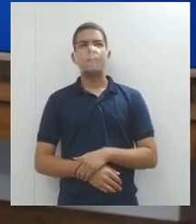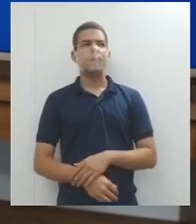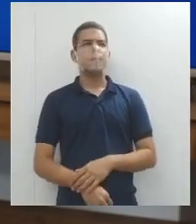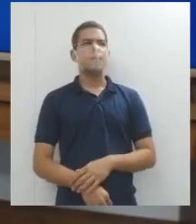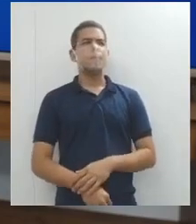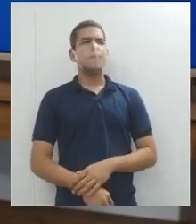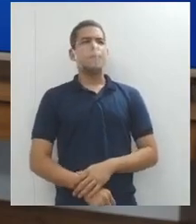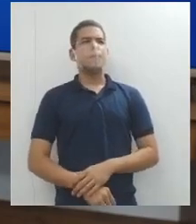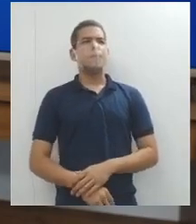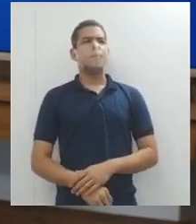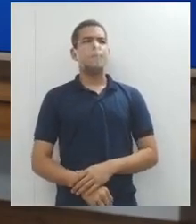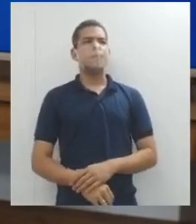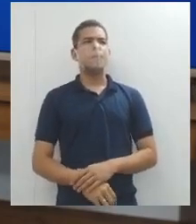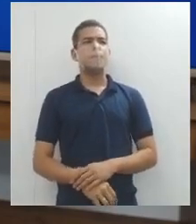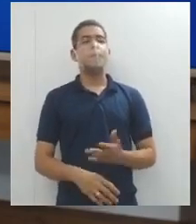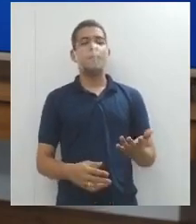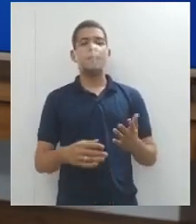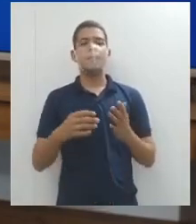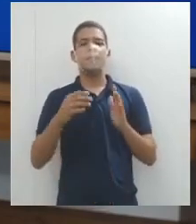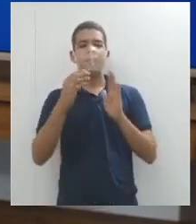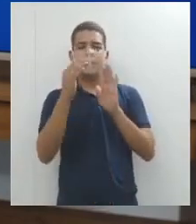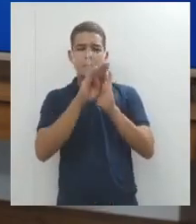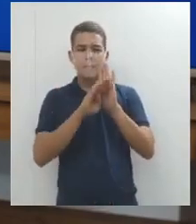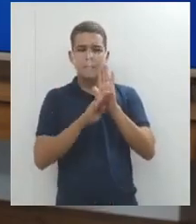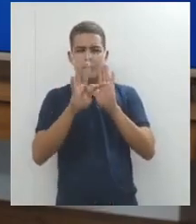Os termos, vamos chamar de termos,